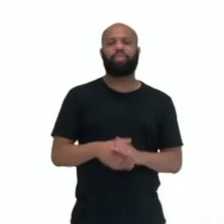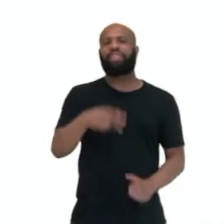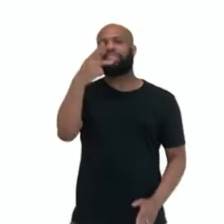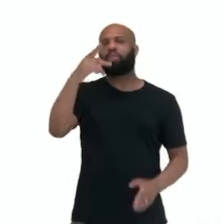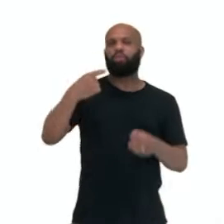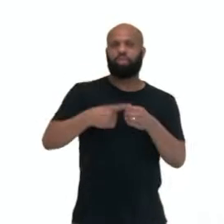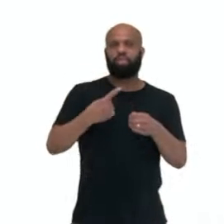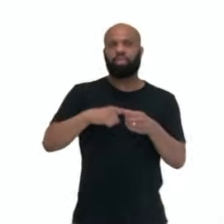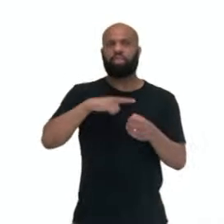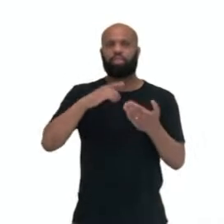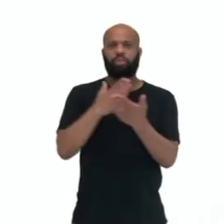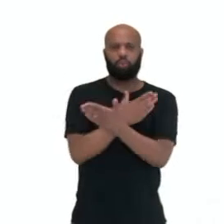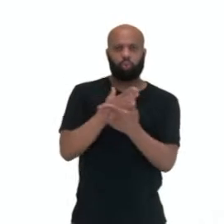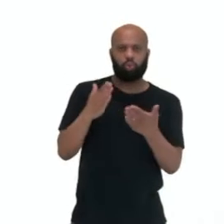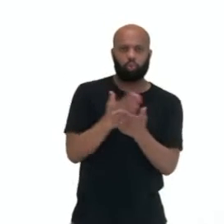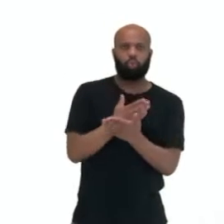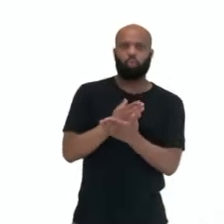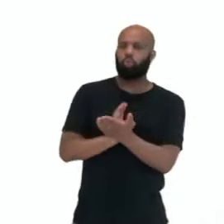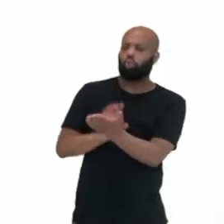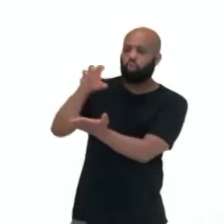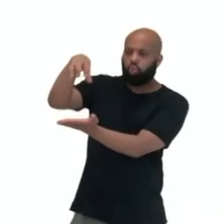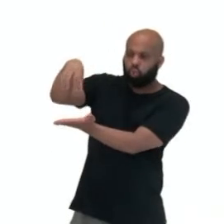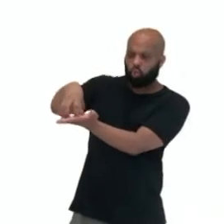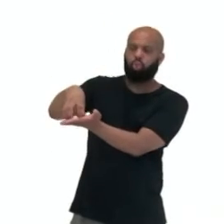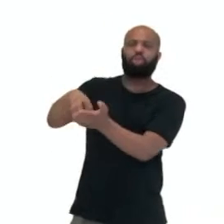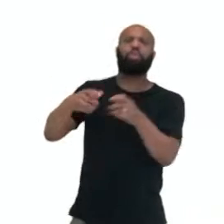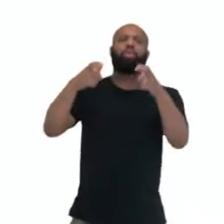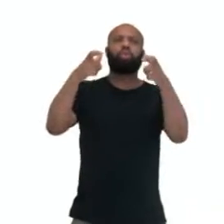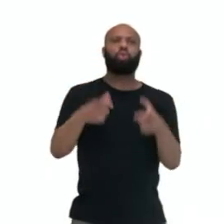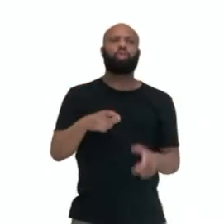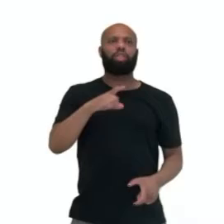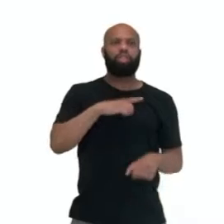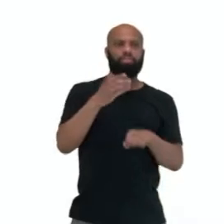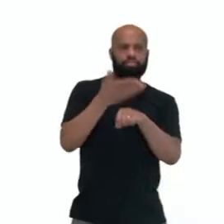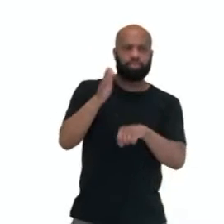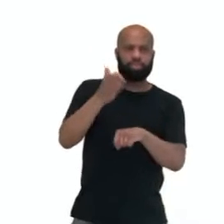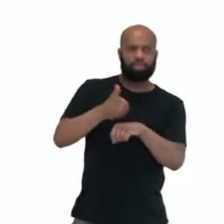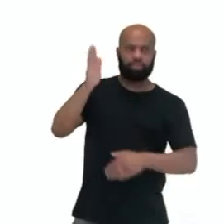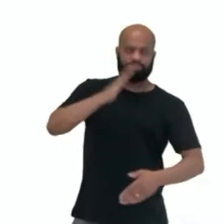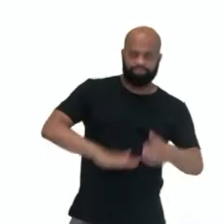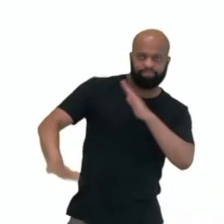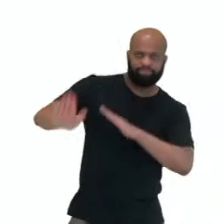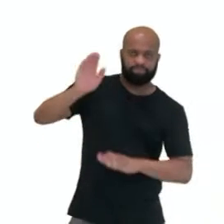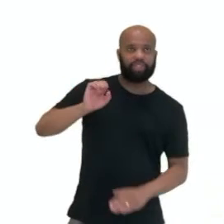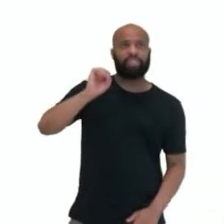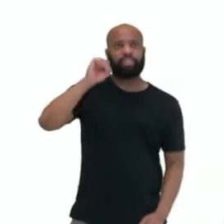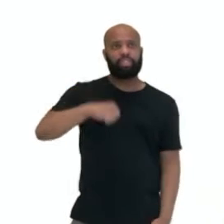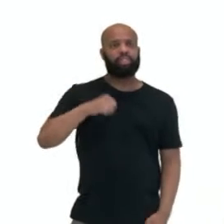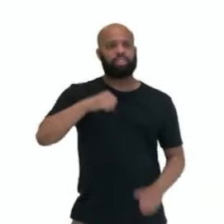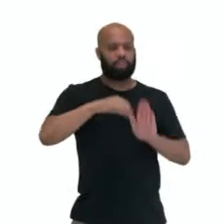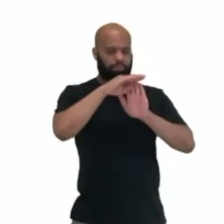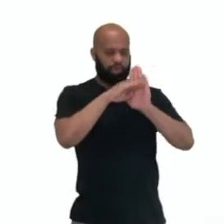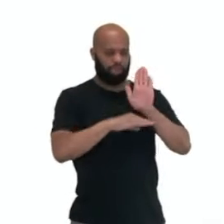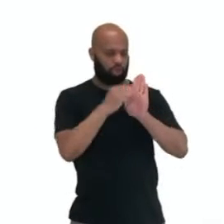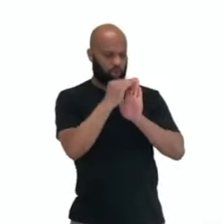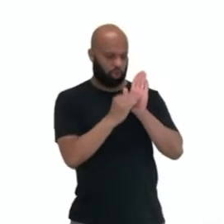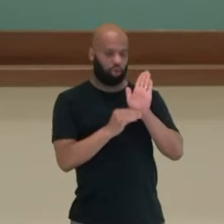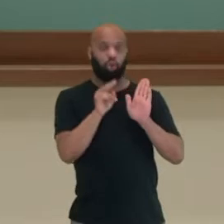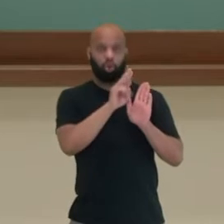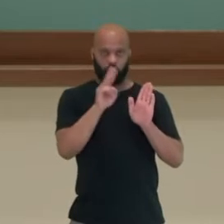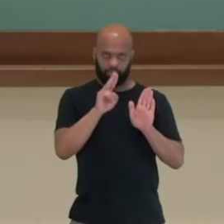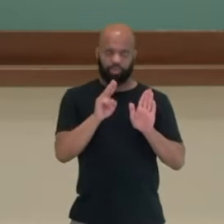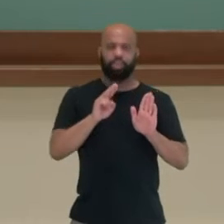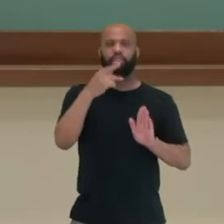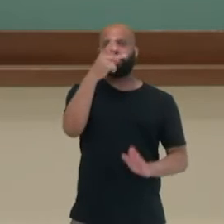cidade, existe alguma academia ou local que ofereça prática de Karatê? Se sim, liste quais são. Então, aí na